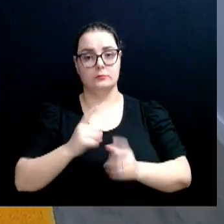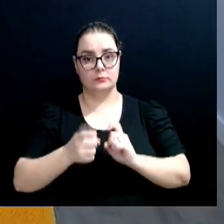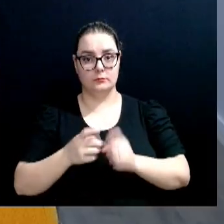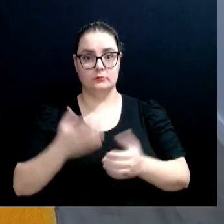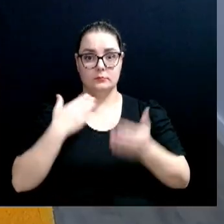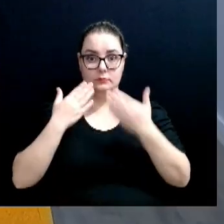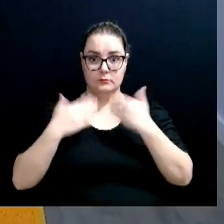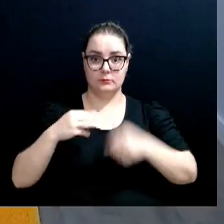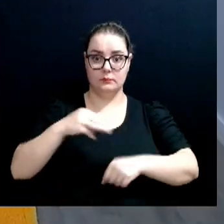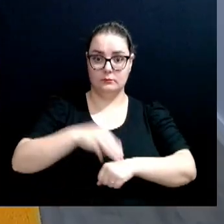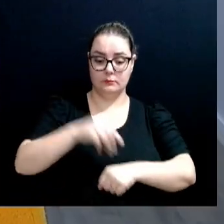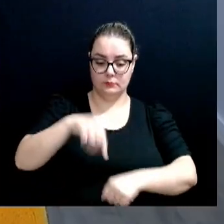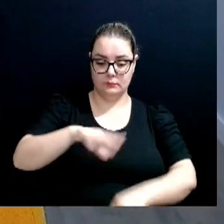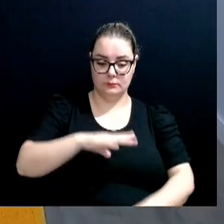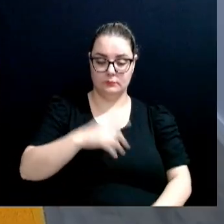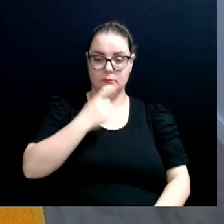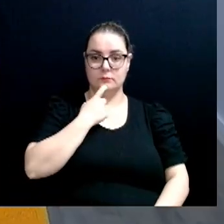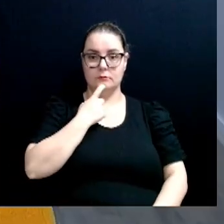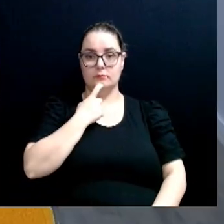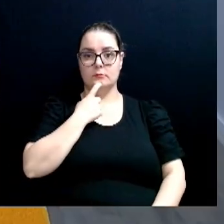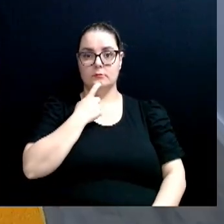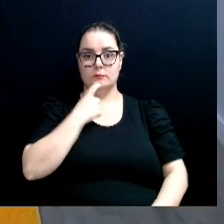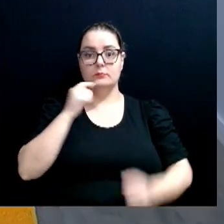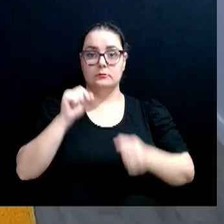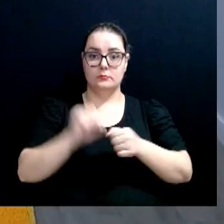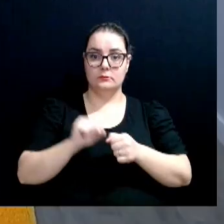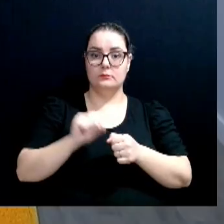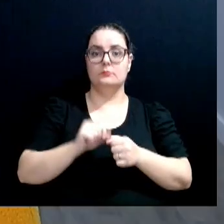da cidade que fazem mensalmente reuniões